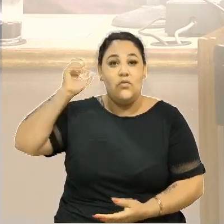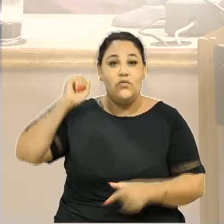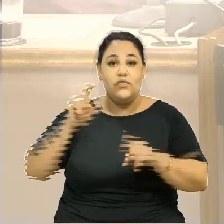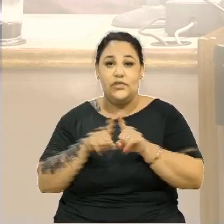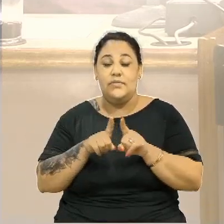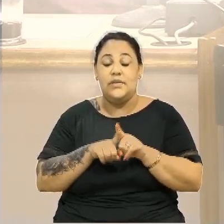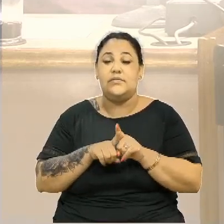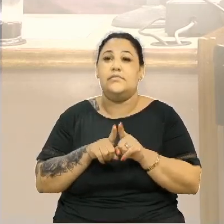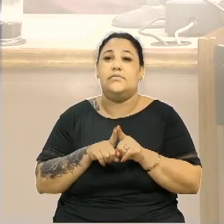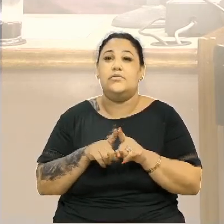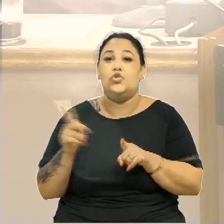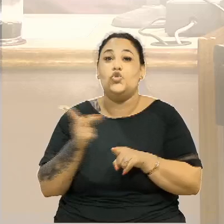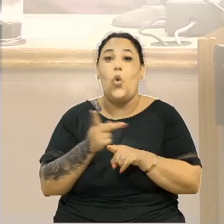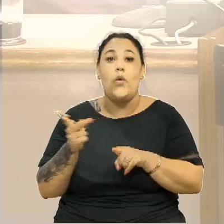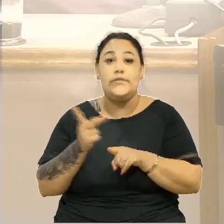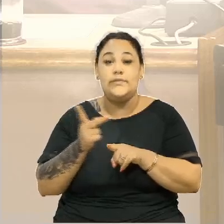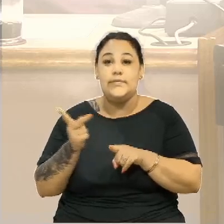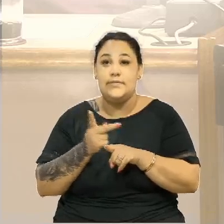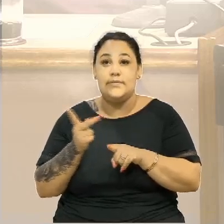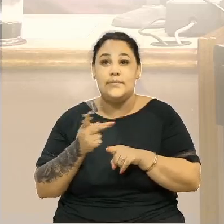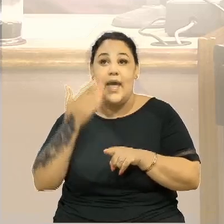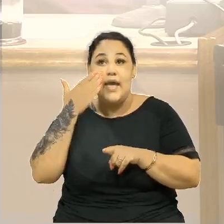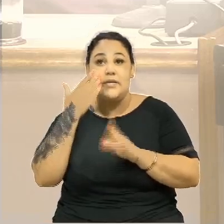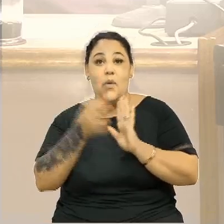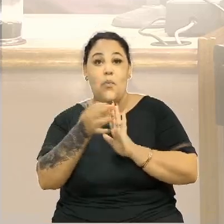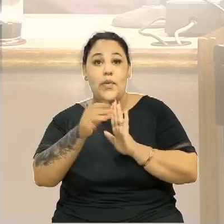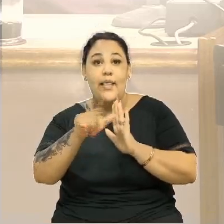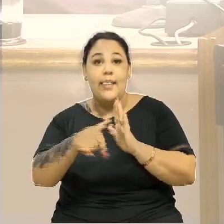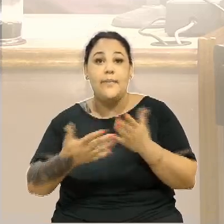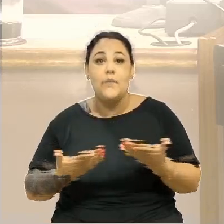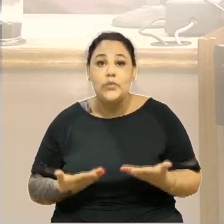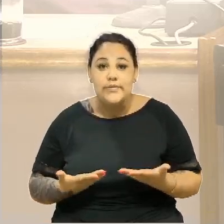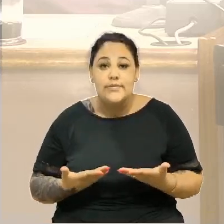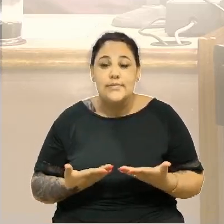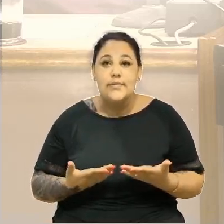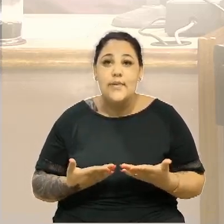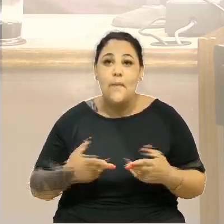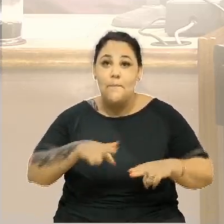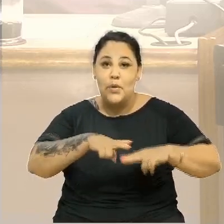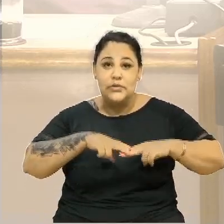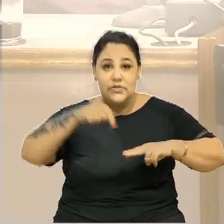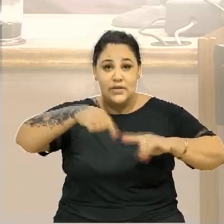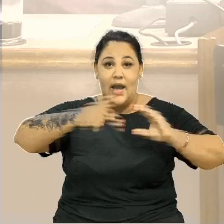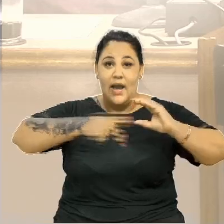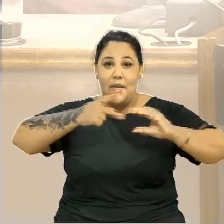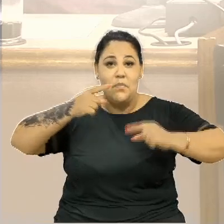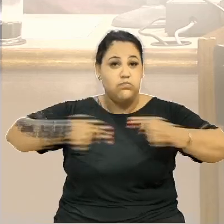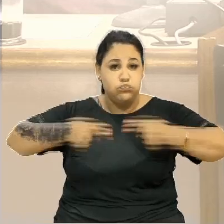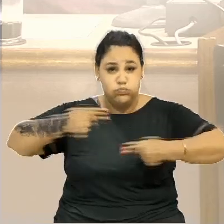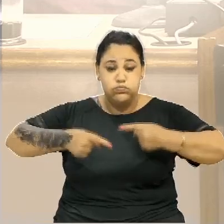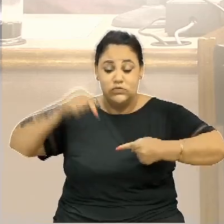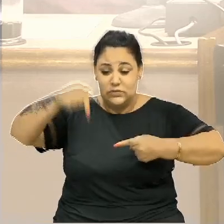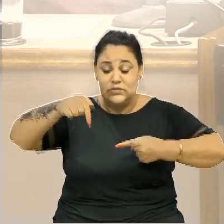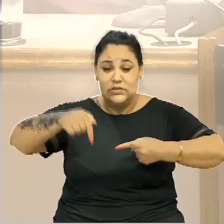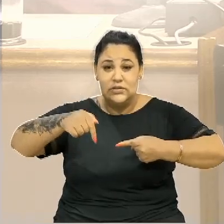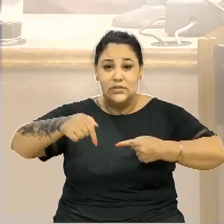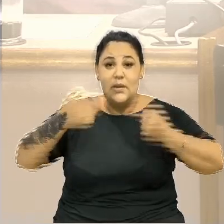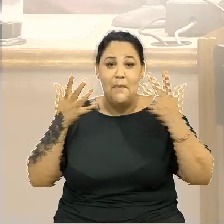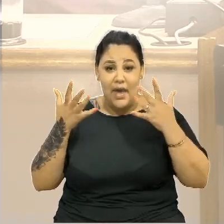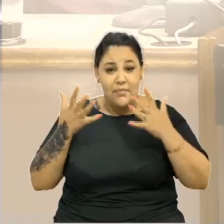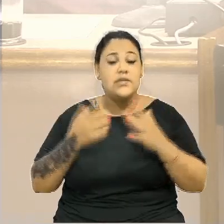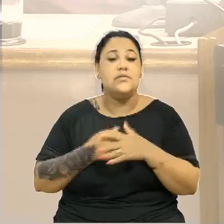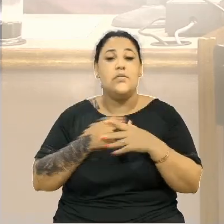lado. E por isso que, em específico desse debate, essa casa está de parabéns, independente do voto do vereador, do posicionamento.